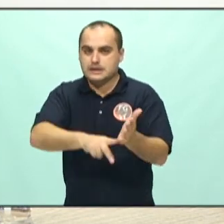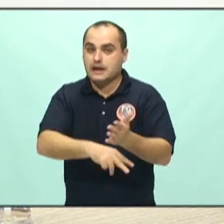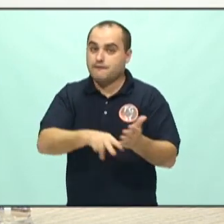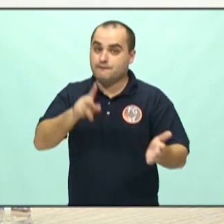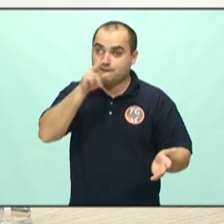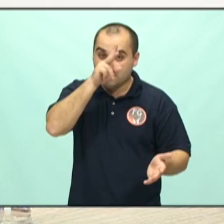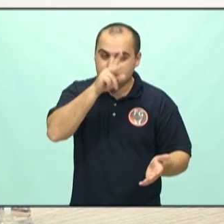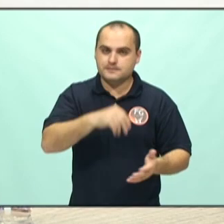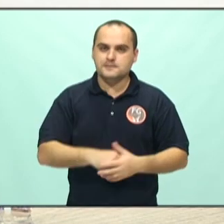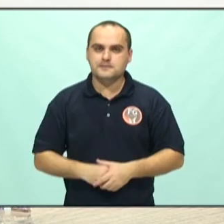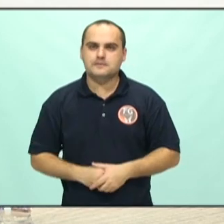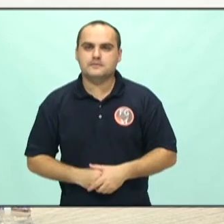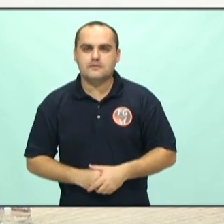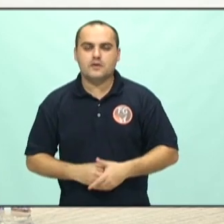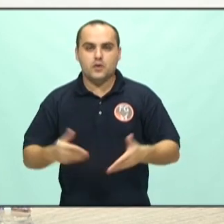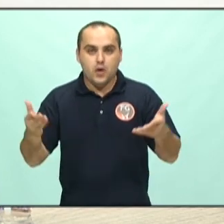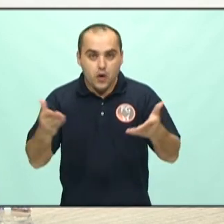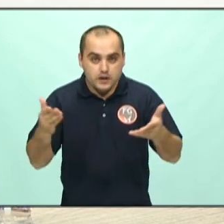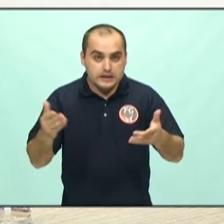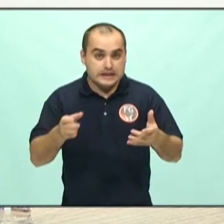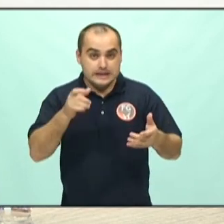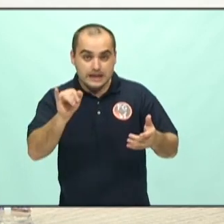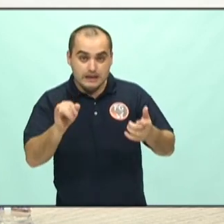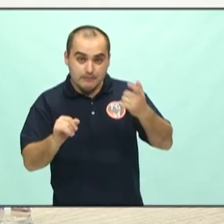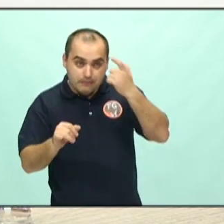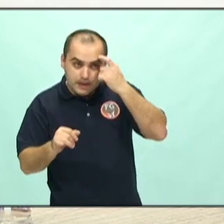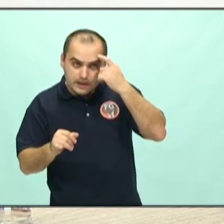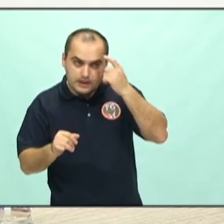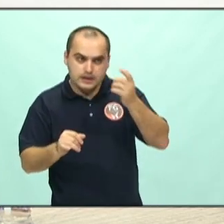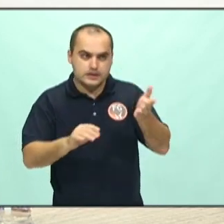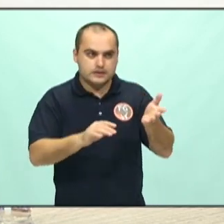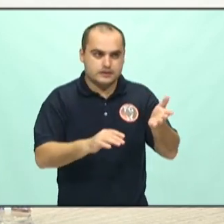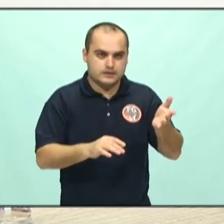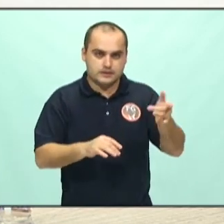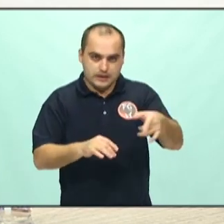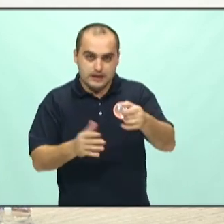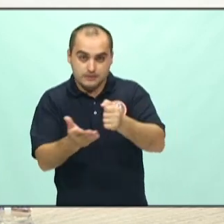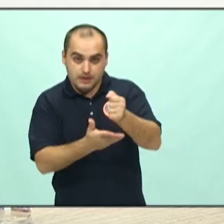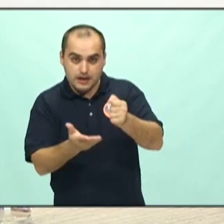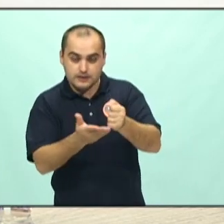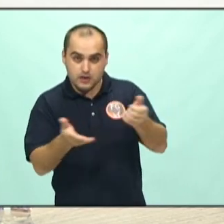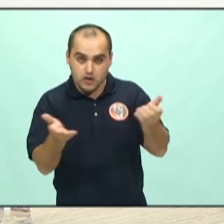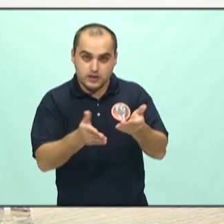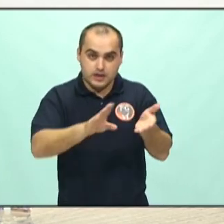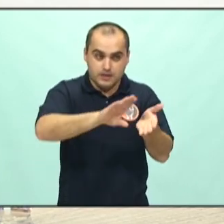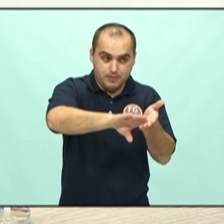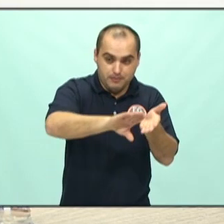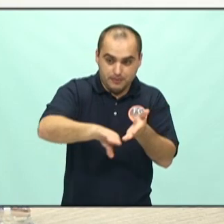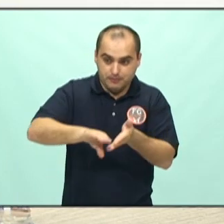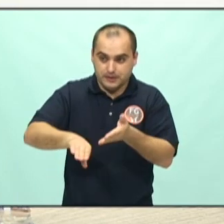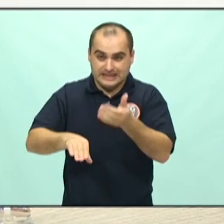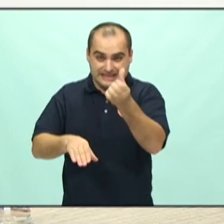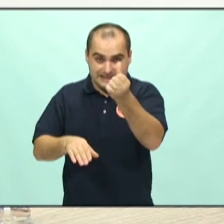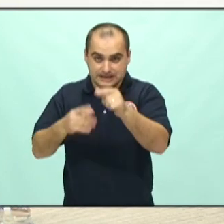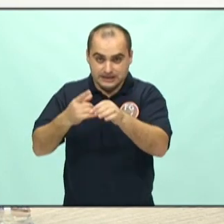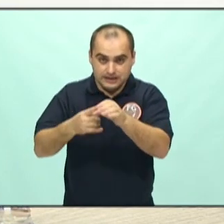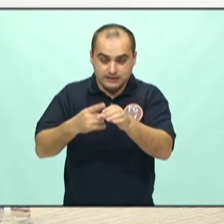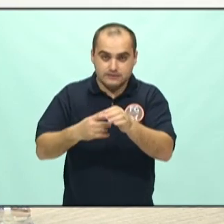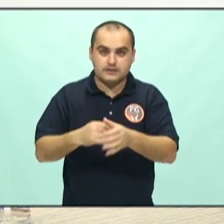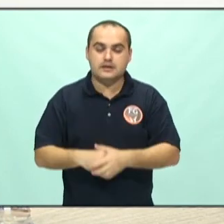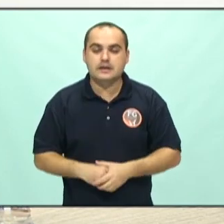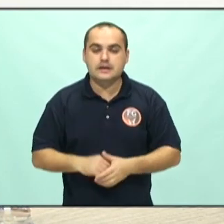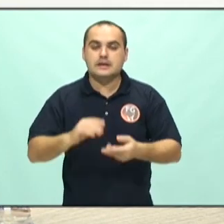Hoje, pensar em dividir qualquer uma das 6 cidades dessa base que nós temos hoje de sindicato é